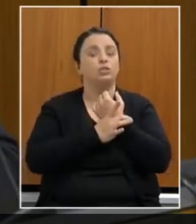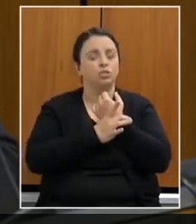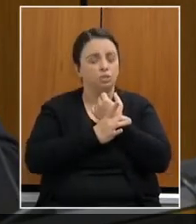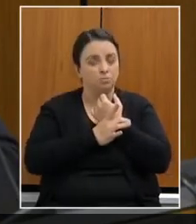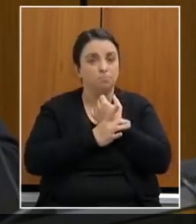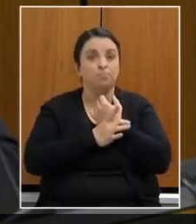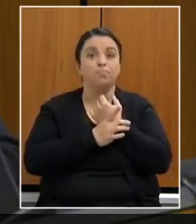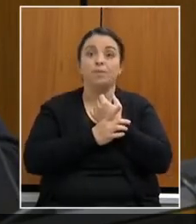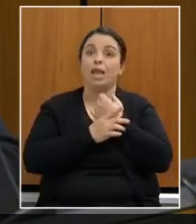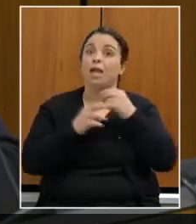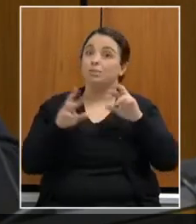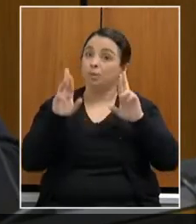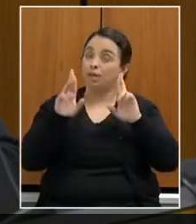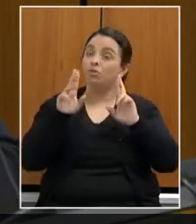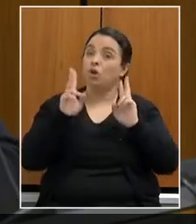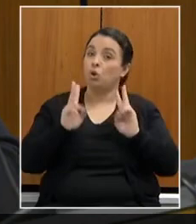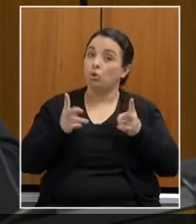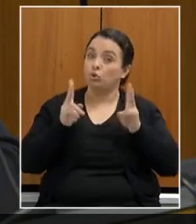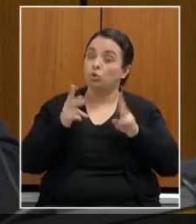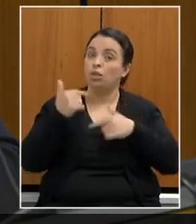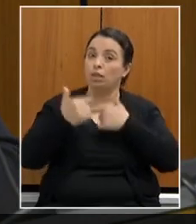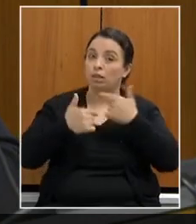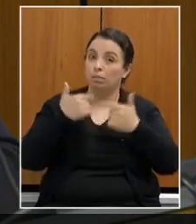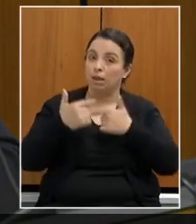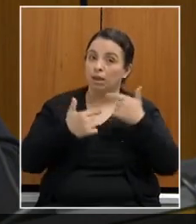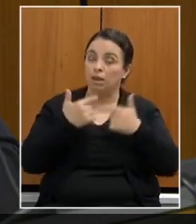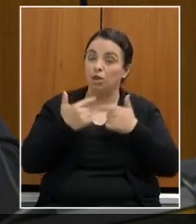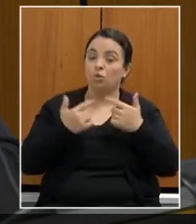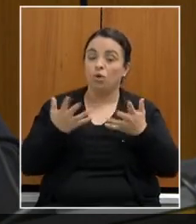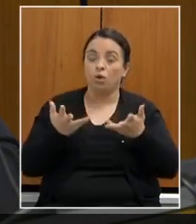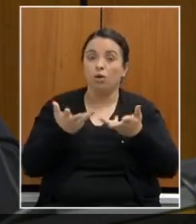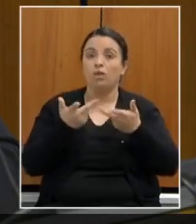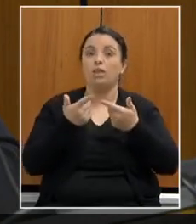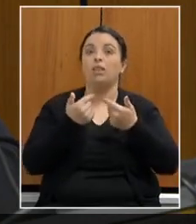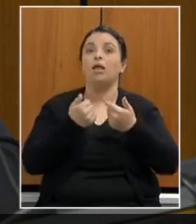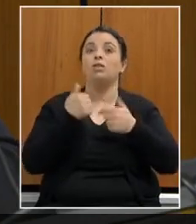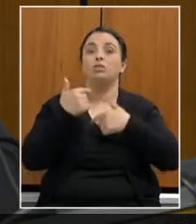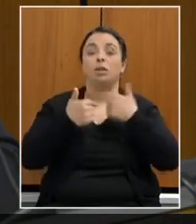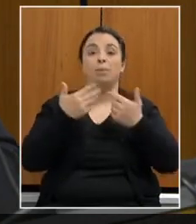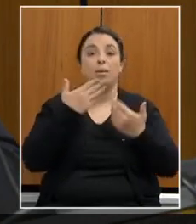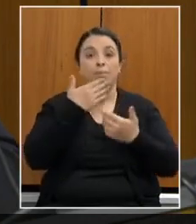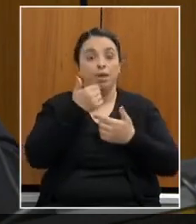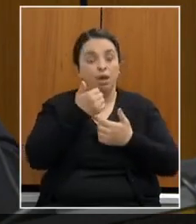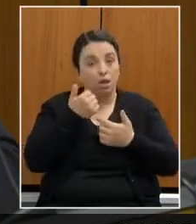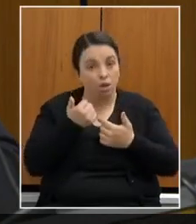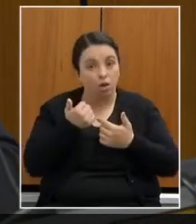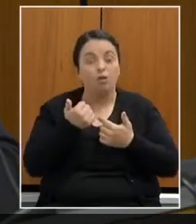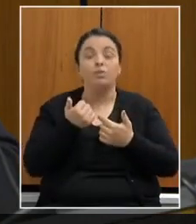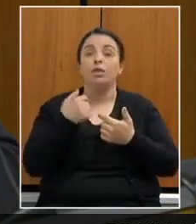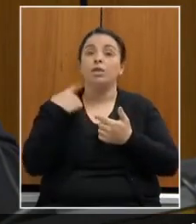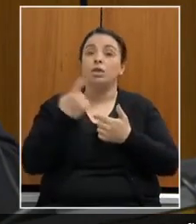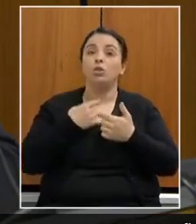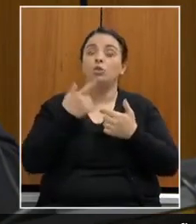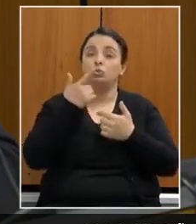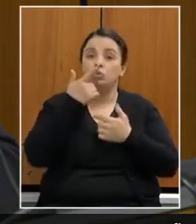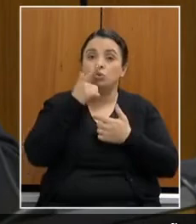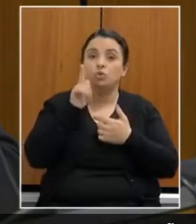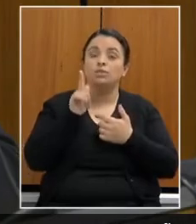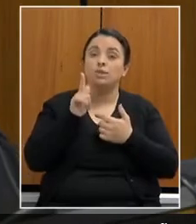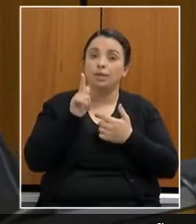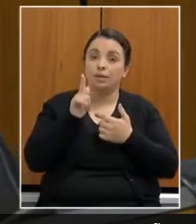expectativa é ele continue trabalhando com uma condição de trabalho melhor e a gente consiga o deputado ele sempre